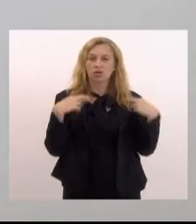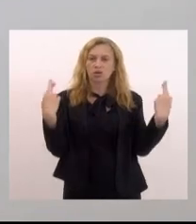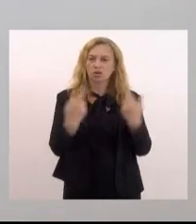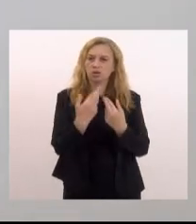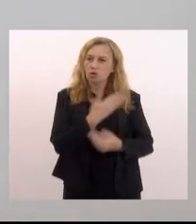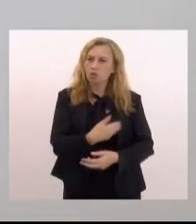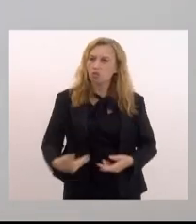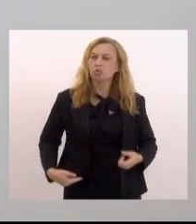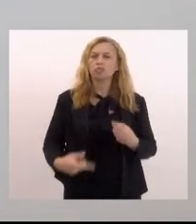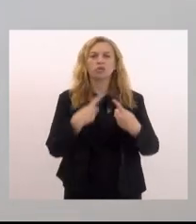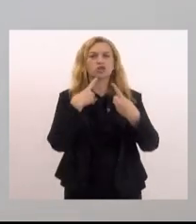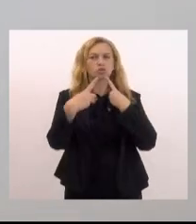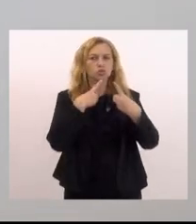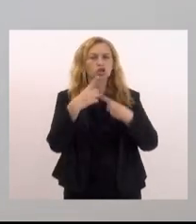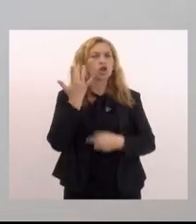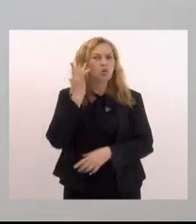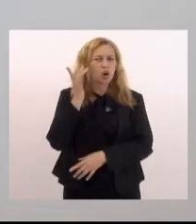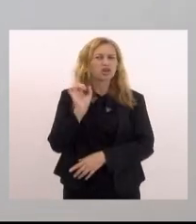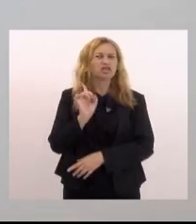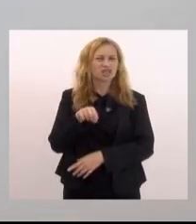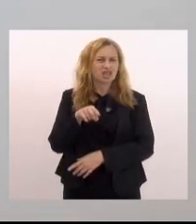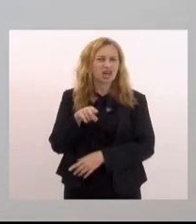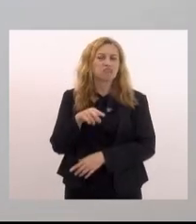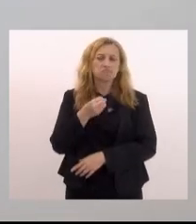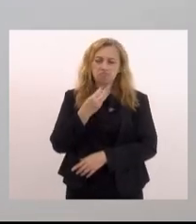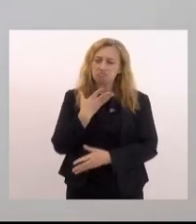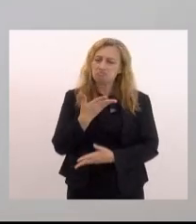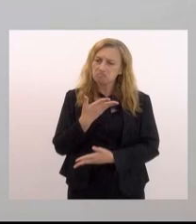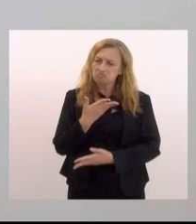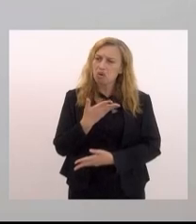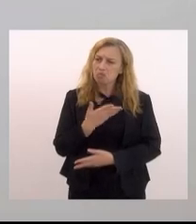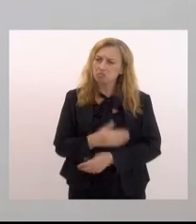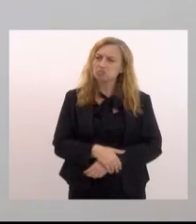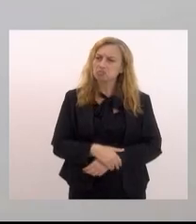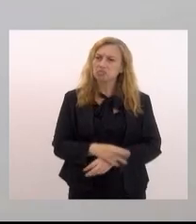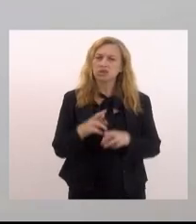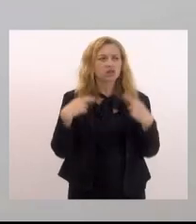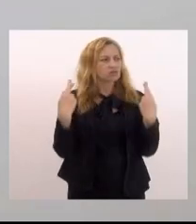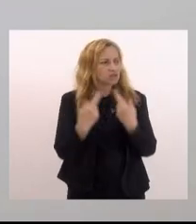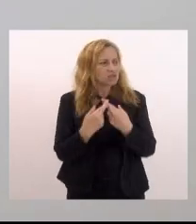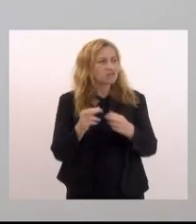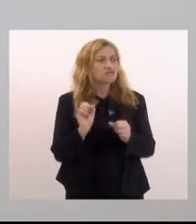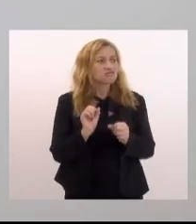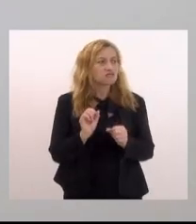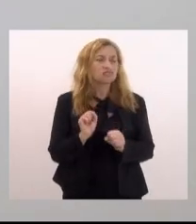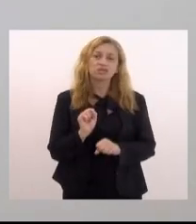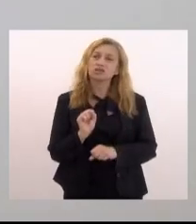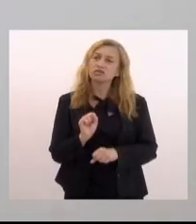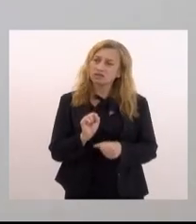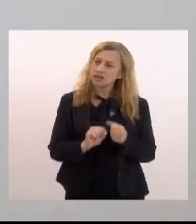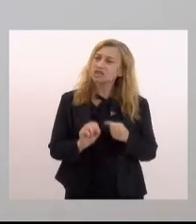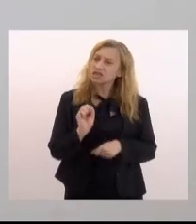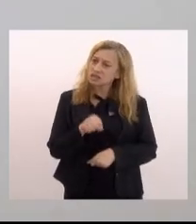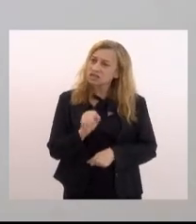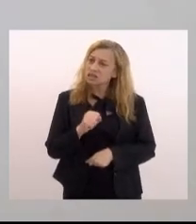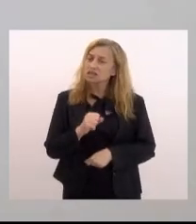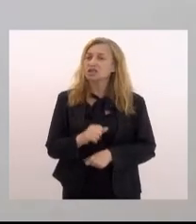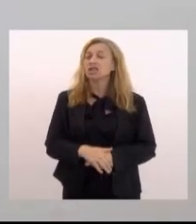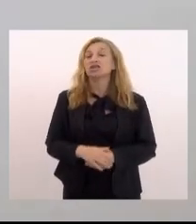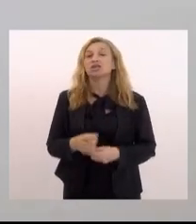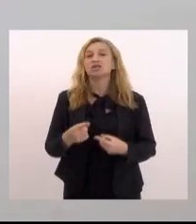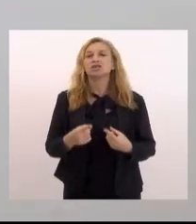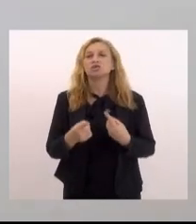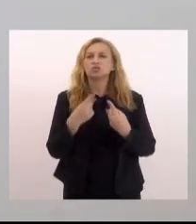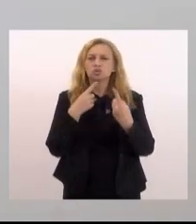pública para discutir, eu acho que é muito bem-vindo. Esta audiência deva se realizar e a gente deva